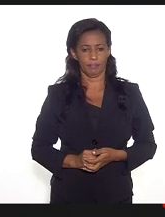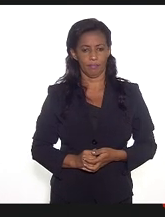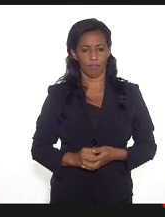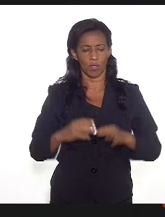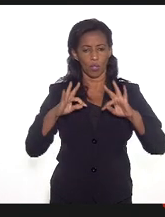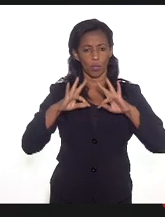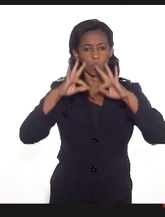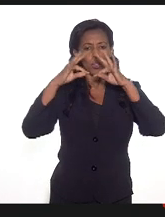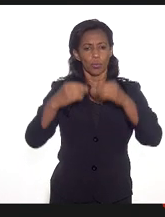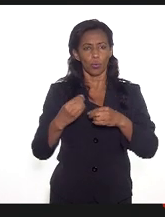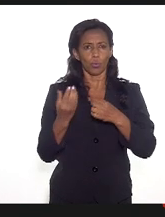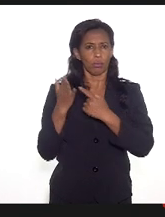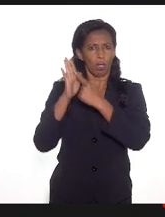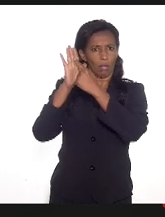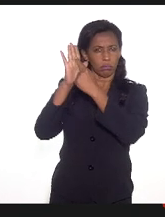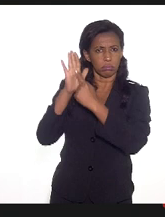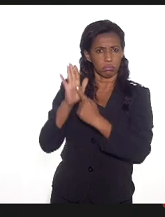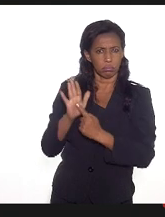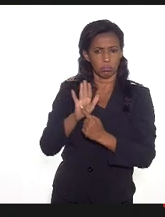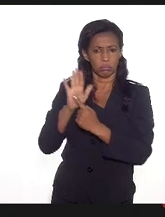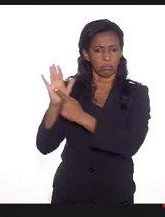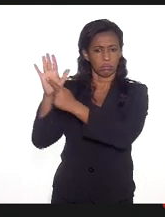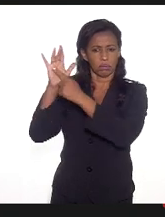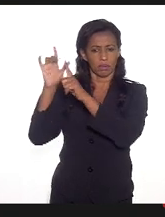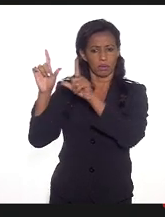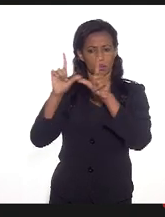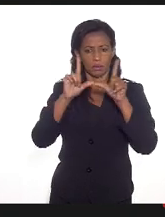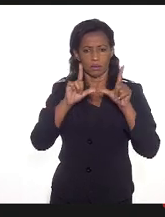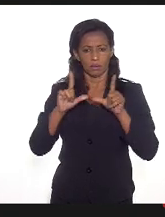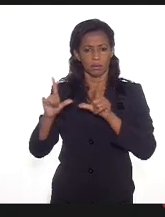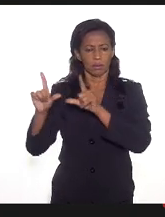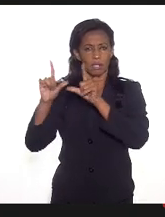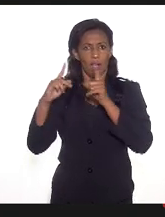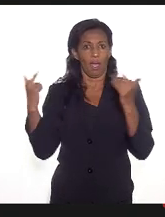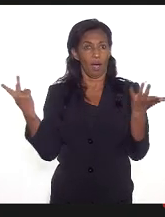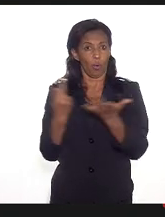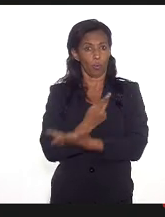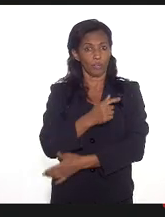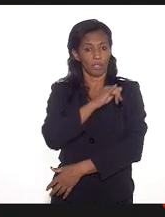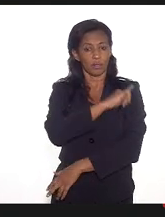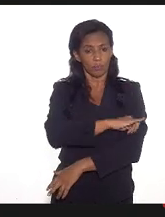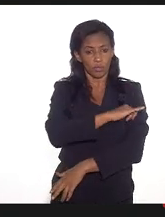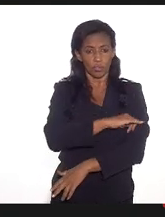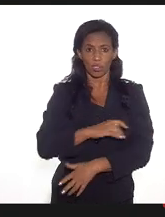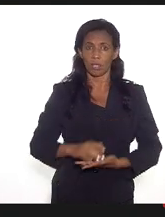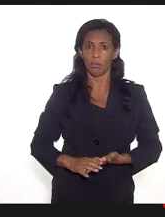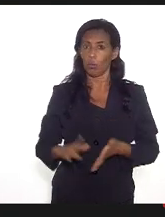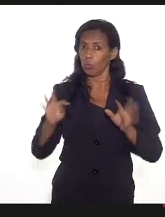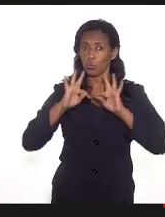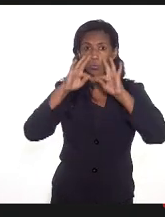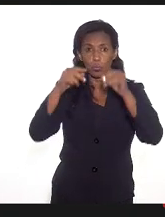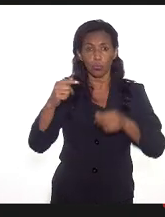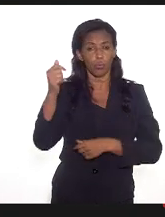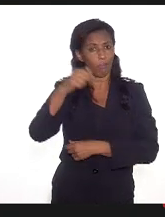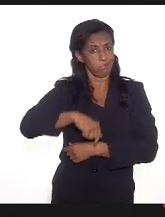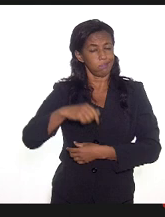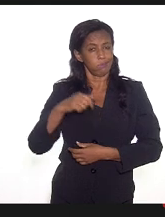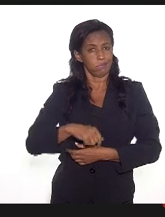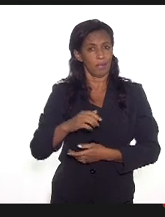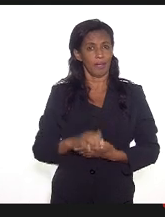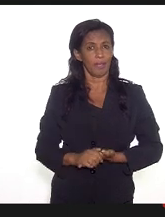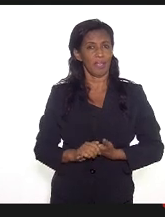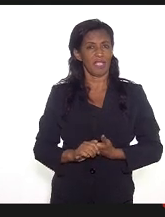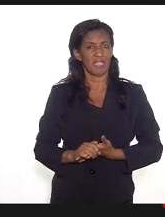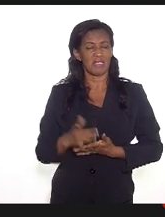Tudo que está representado nesse slide acontece no Rio de Janeiro. E sem querer fazer